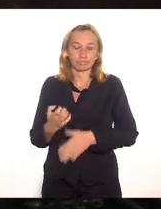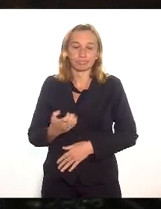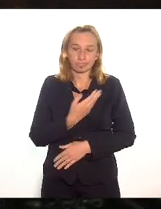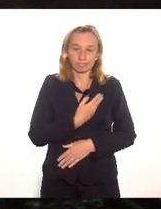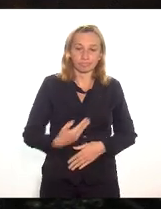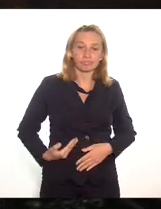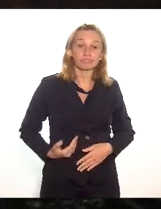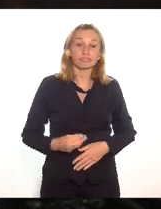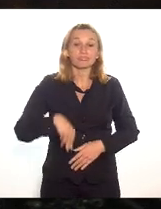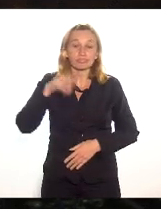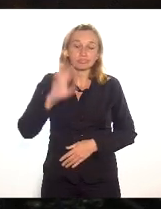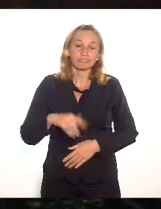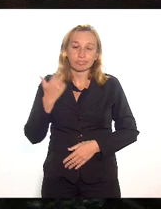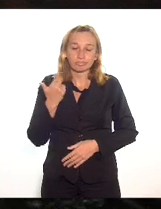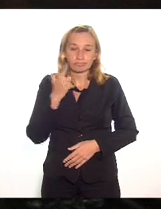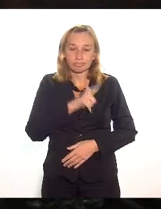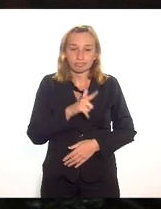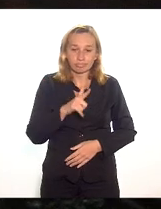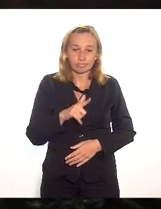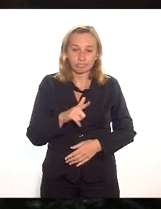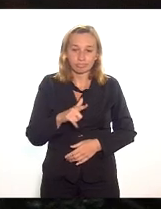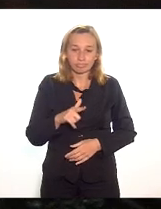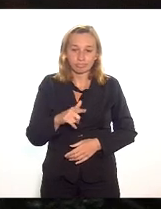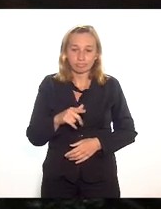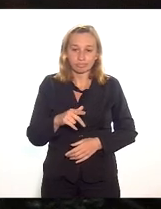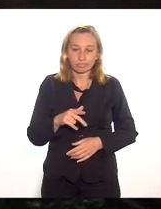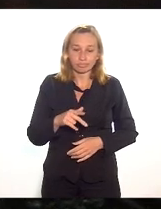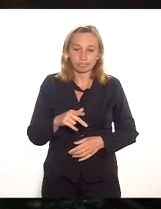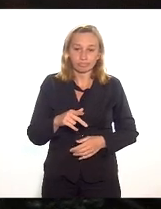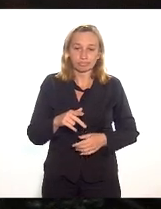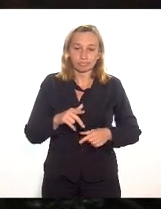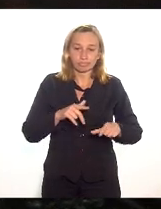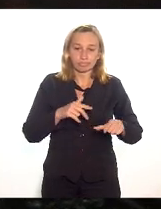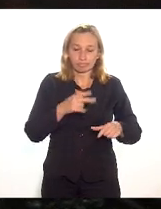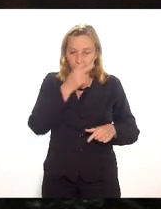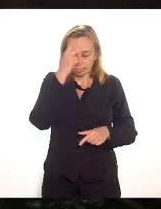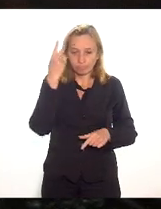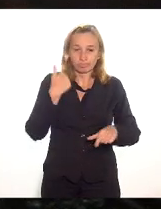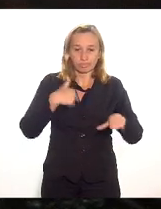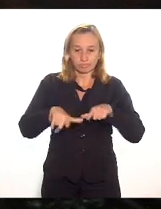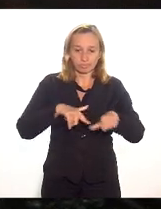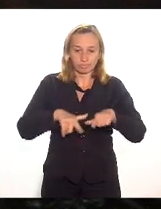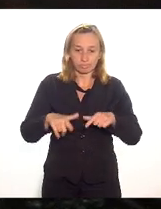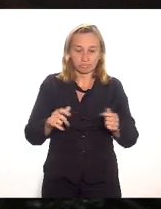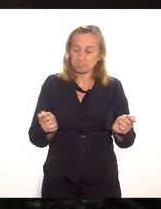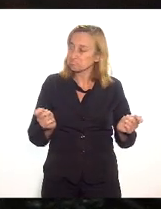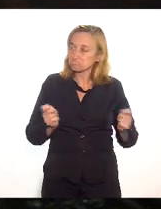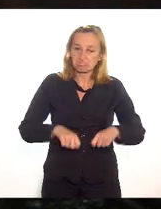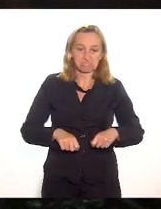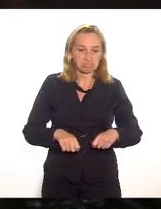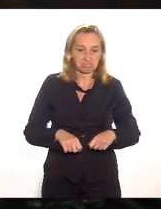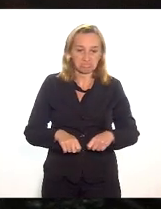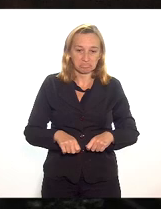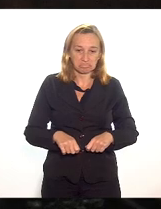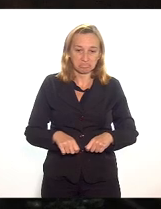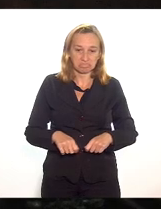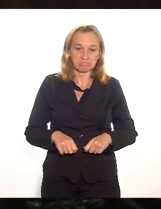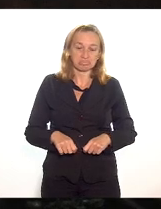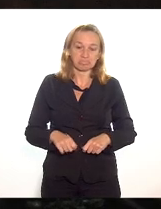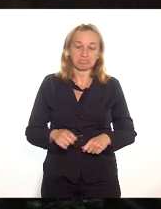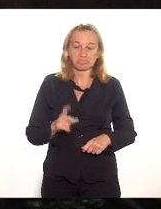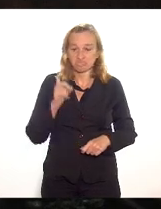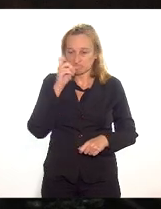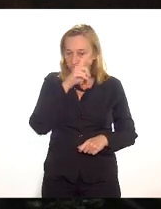quem lucra é o empregado incompetente que dificilmente vai ser demitido. Quem lucra é o diretor